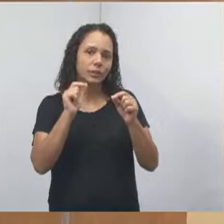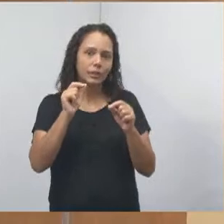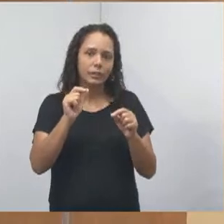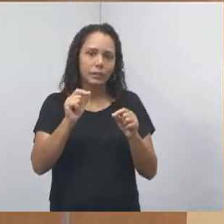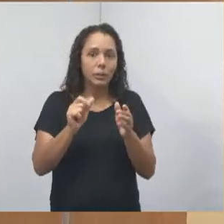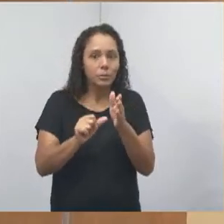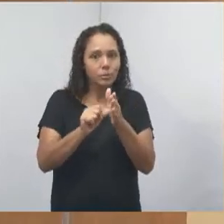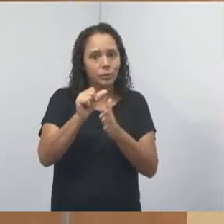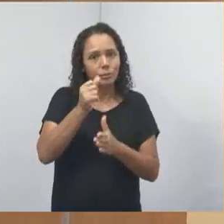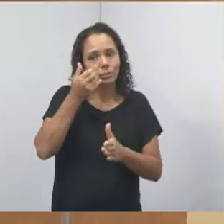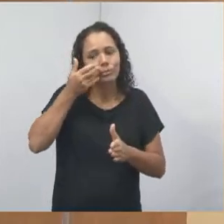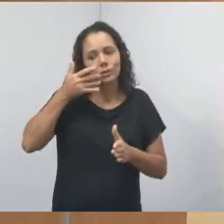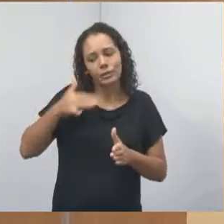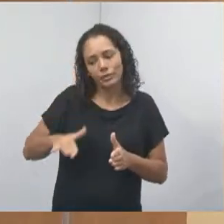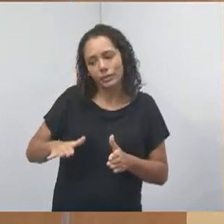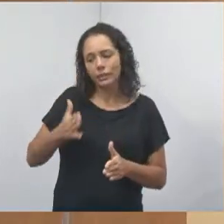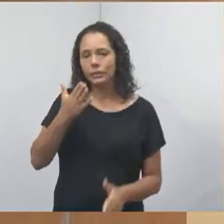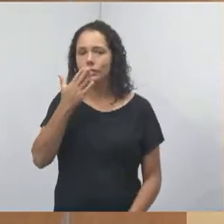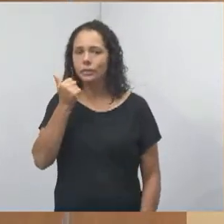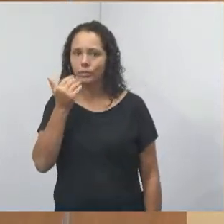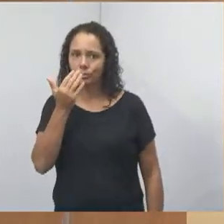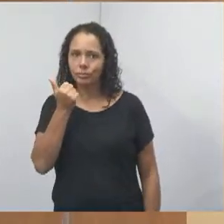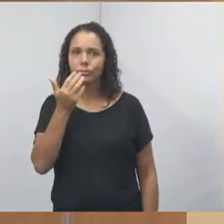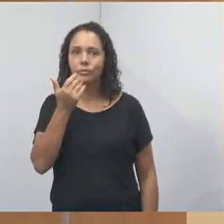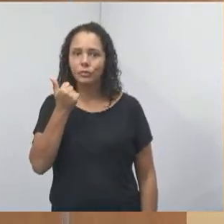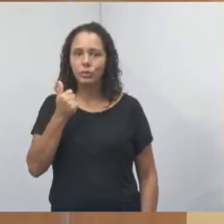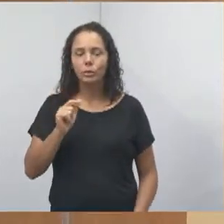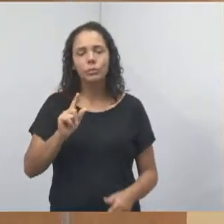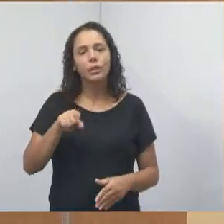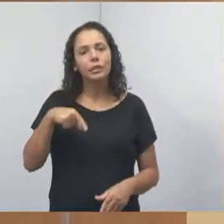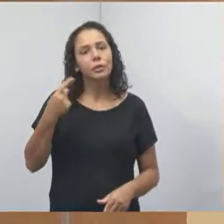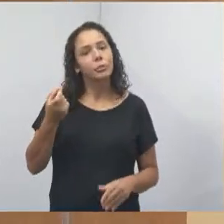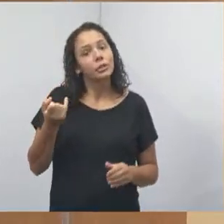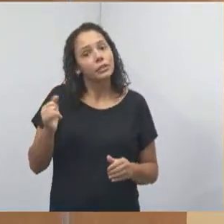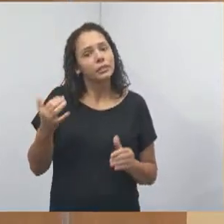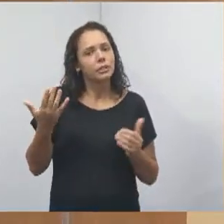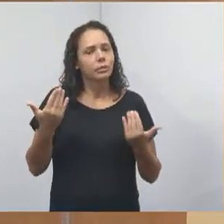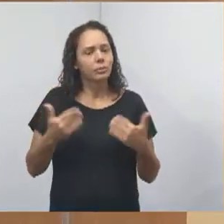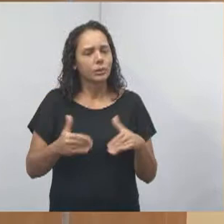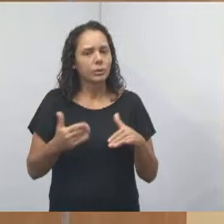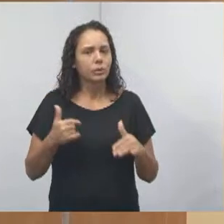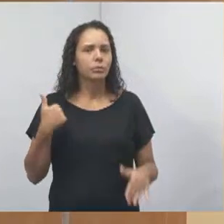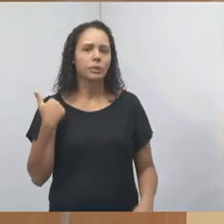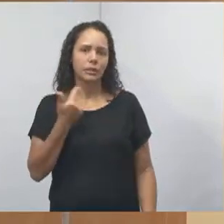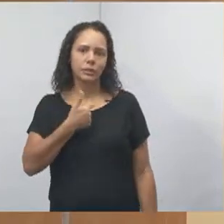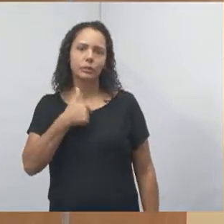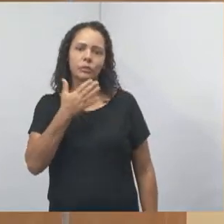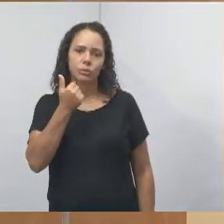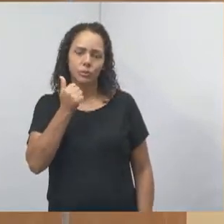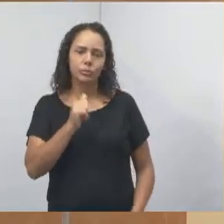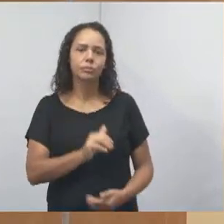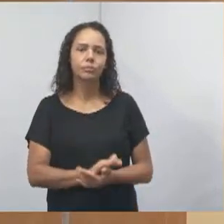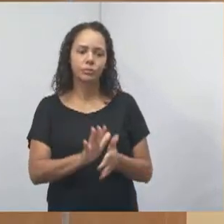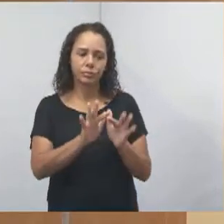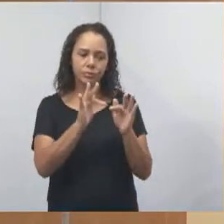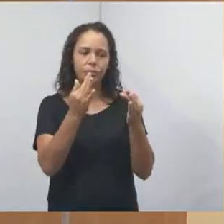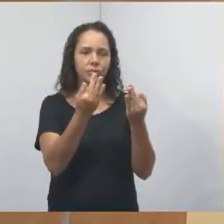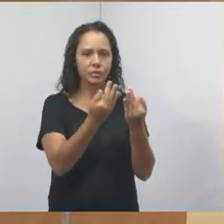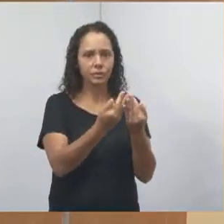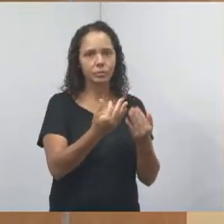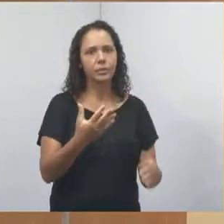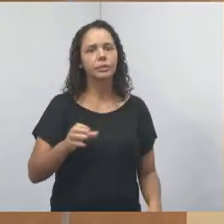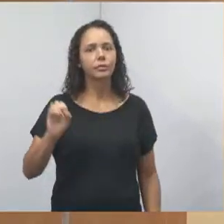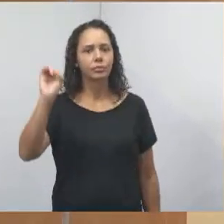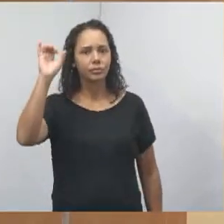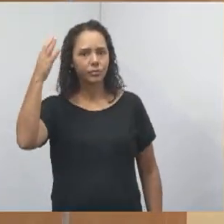se alimentem primeiro. É um índice razoável de famílias que passam por essa situação. E depois,